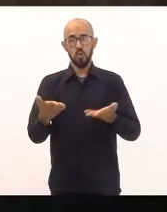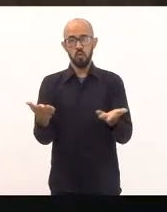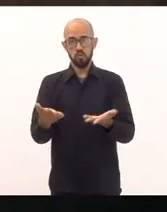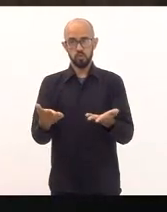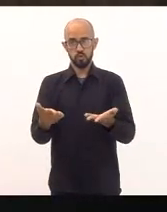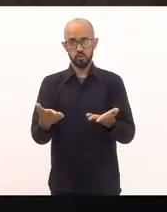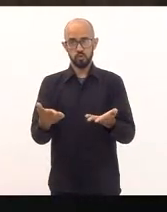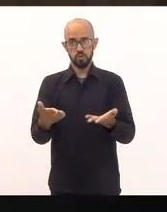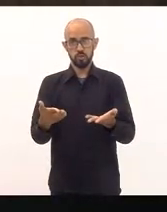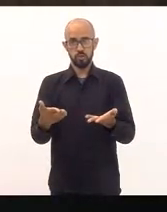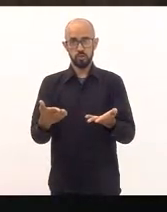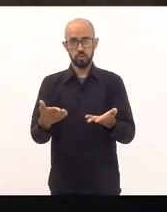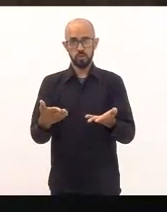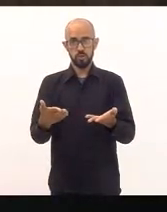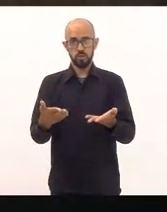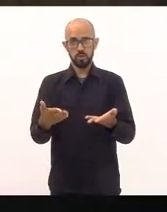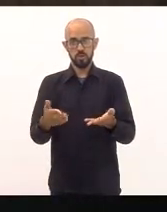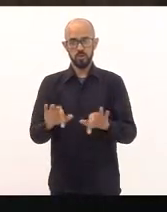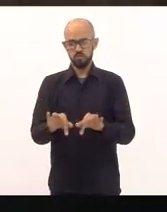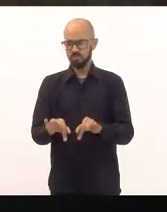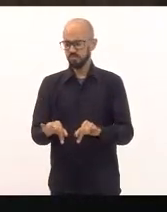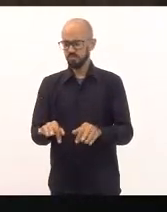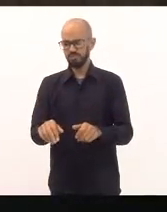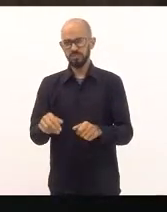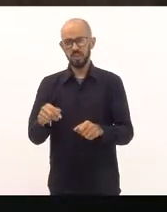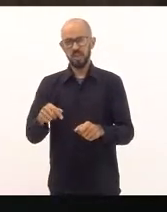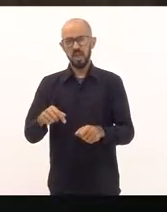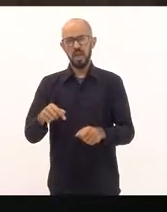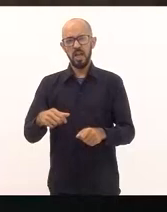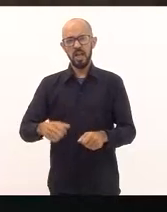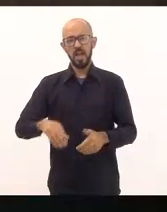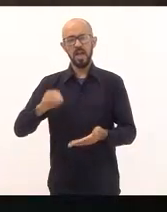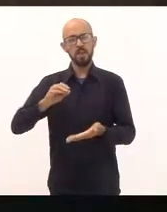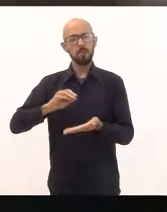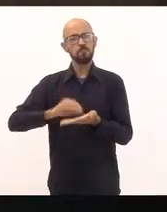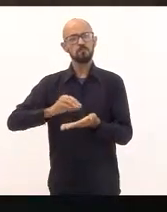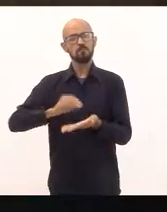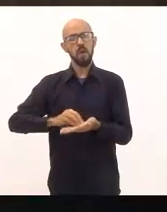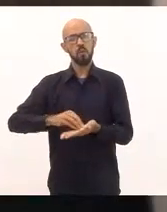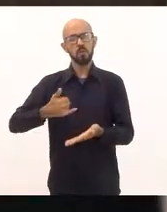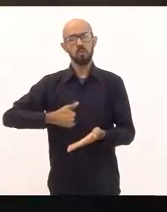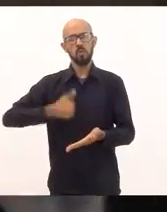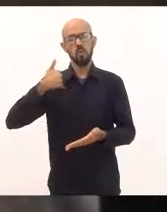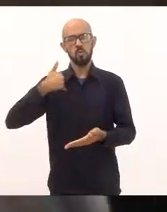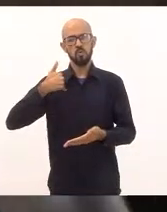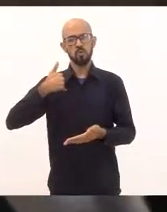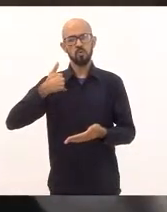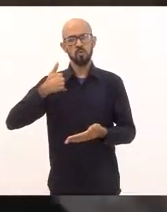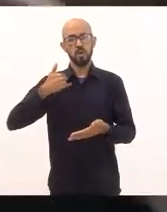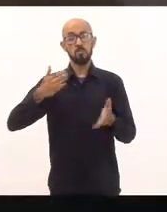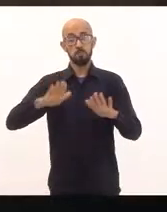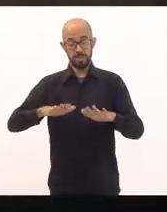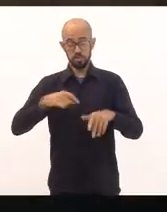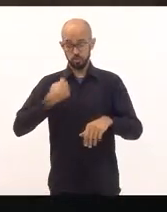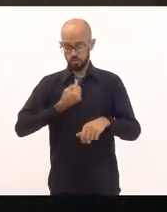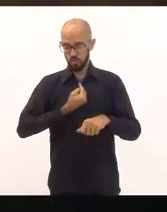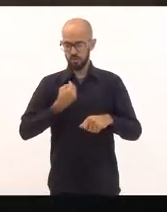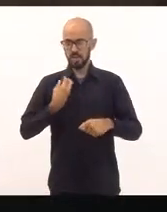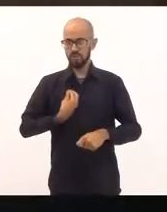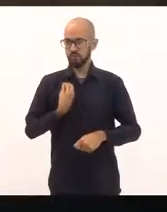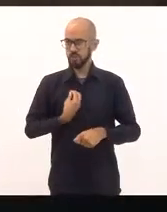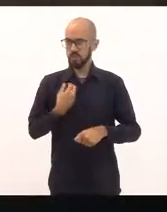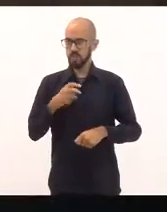casa de cabeça baixa, enquanto nós, a vida vai nos dar a oportunidade de estarmos juntos e nós,